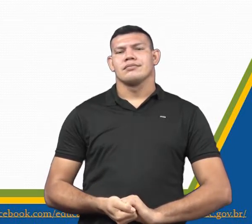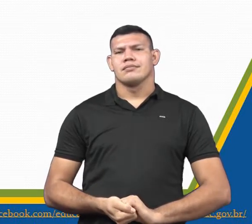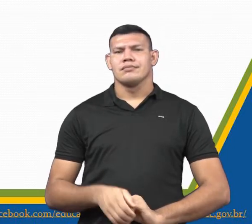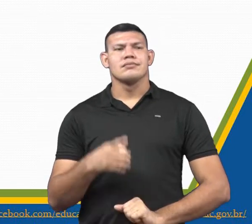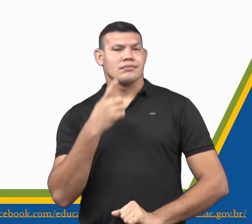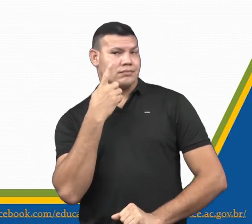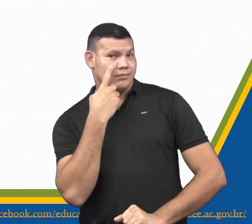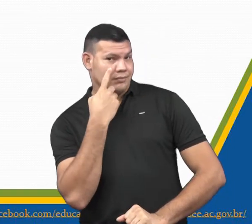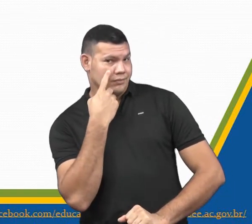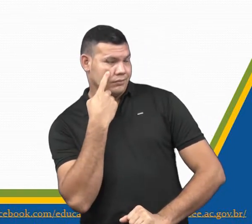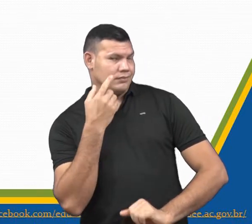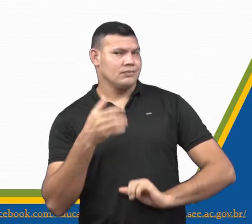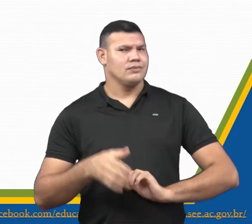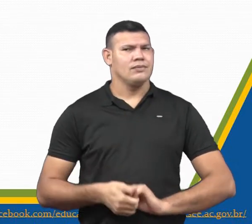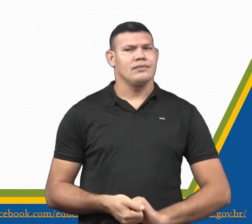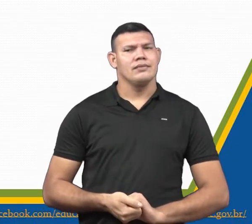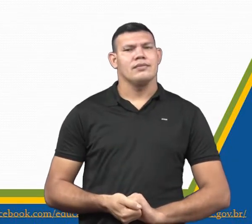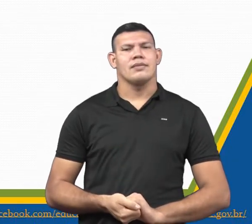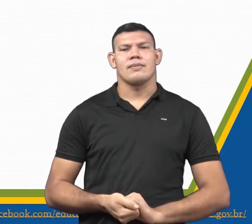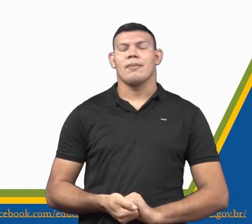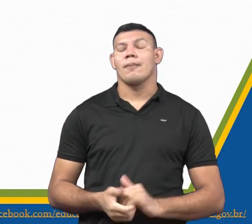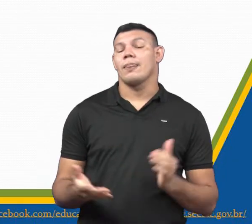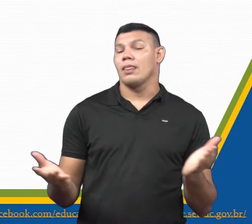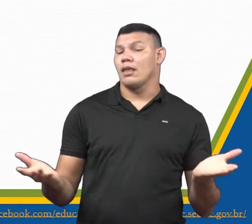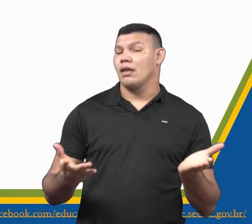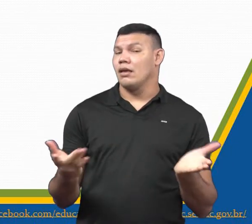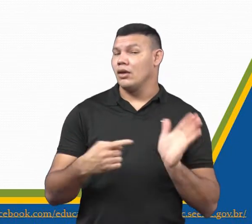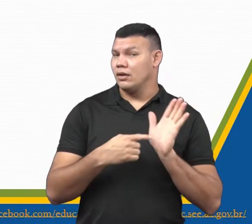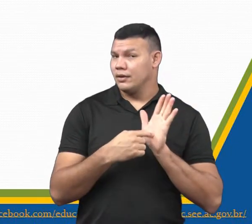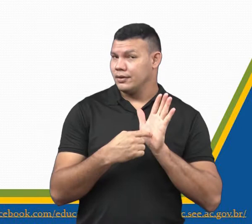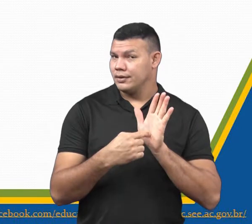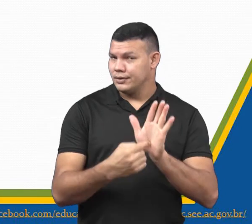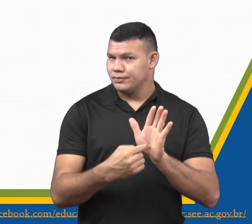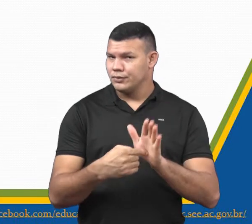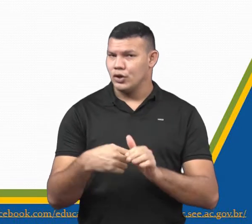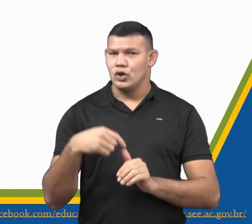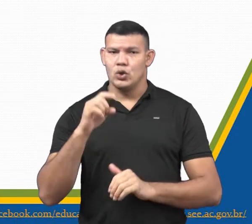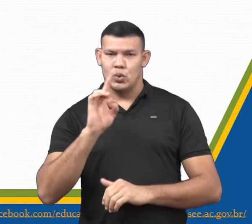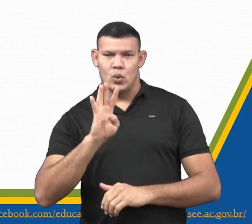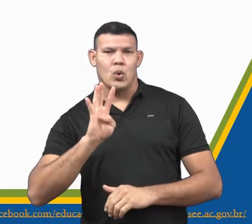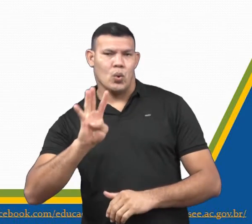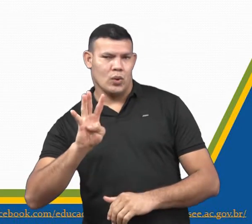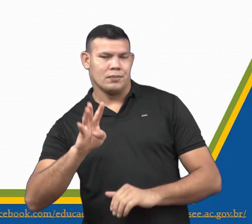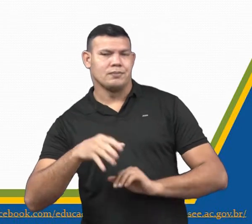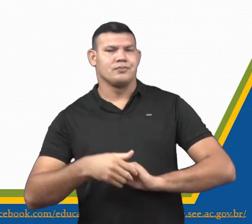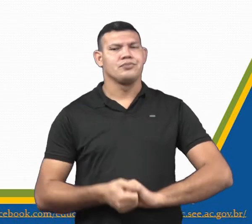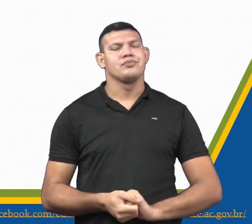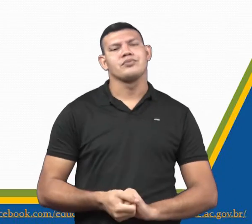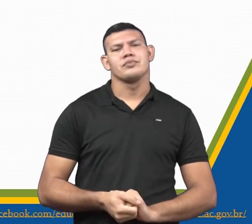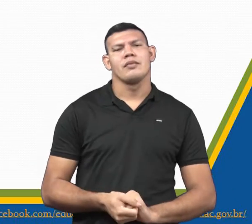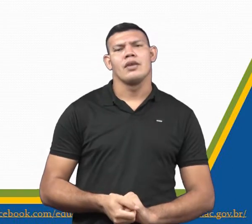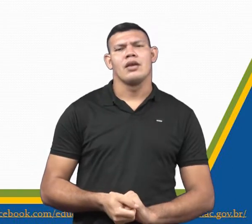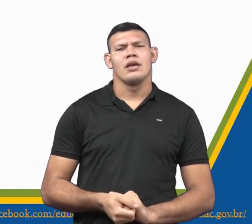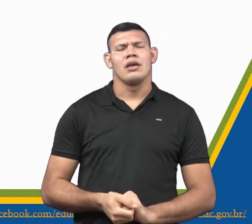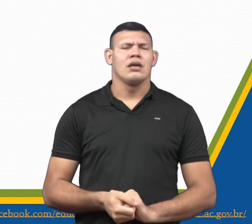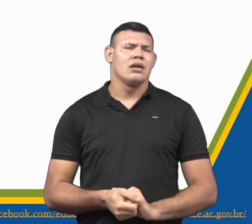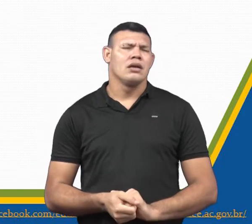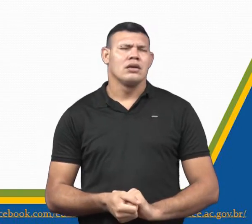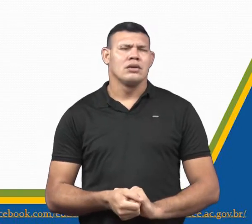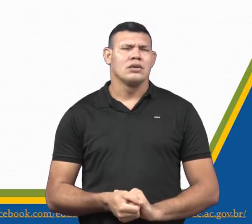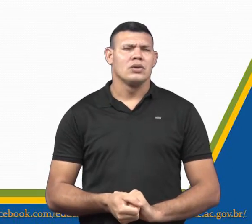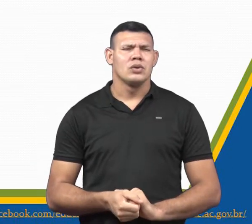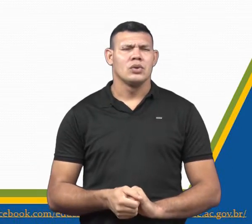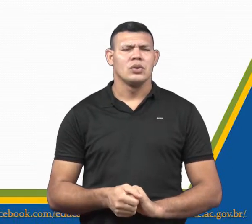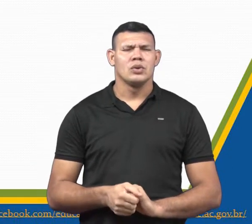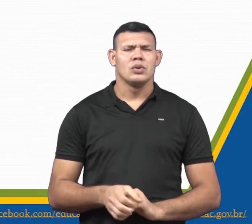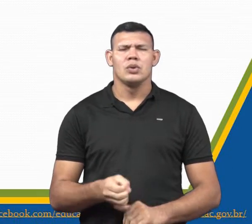Veja bem, nós estamos trabalhando apenas com o algarismo 4. Nesse caso, qual é o valor